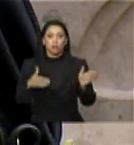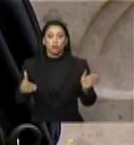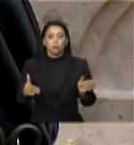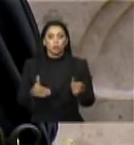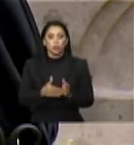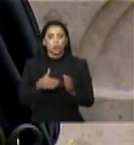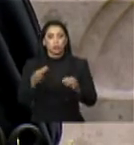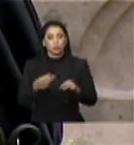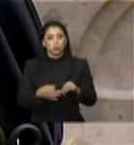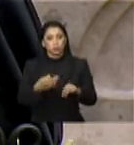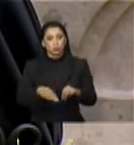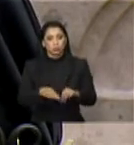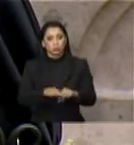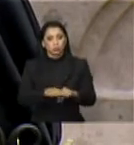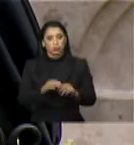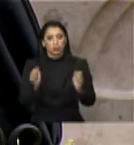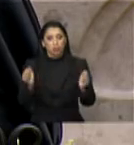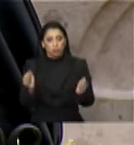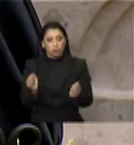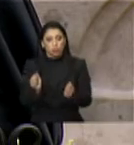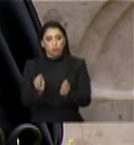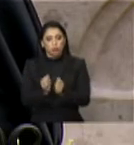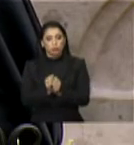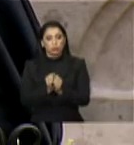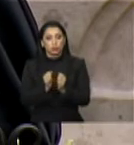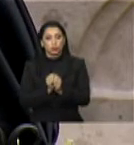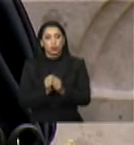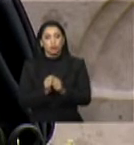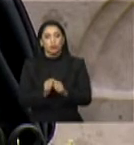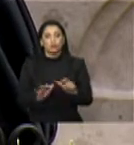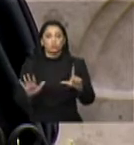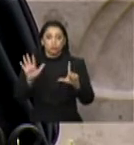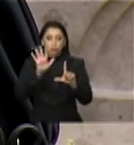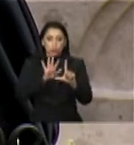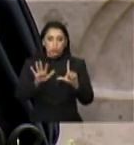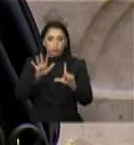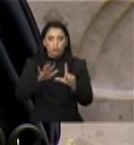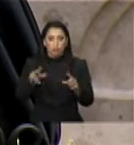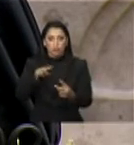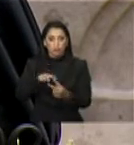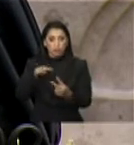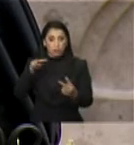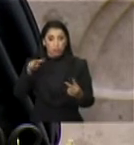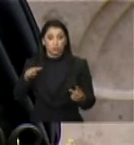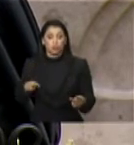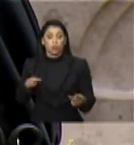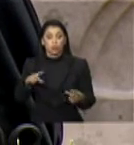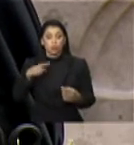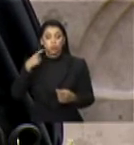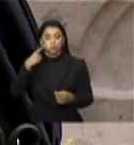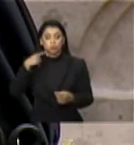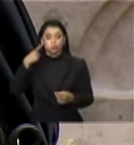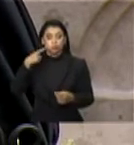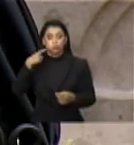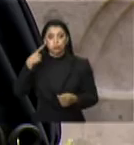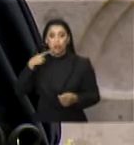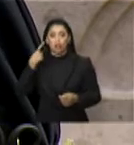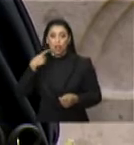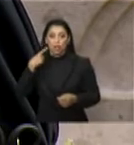eminentes ministros que nos acompanham pela vida conferência os senhores advogados que